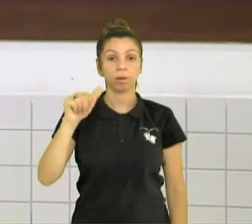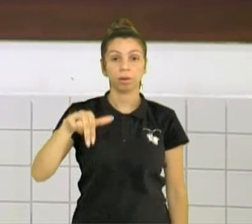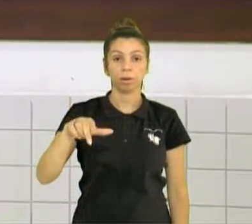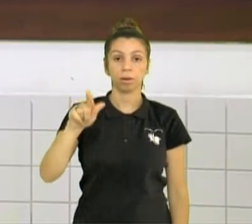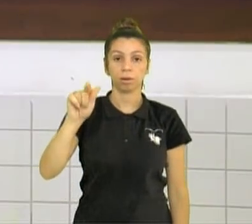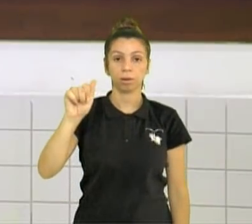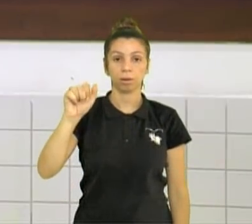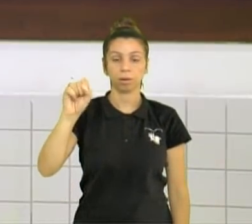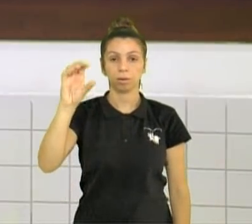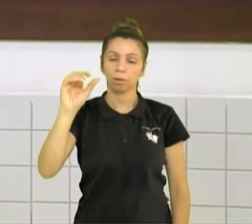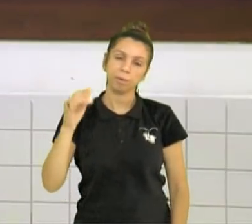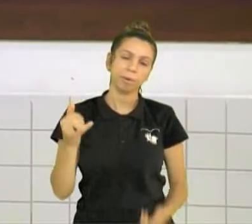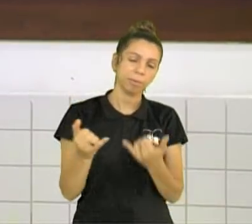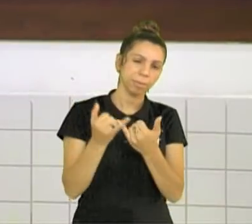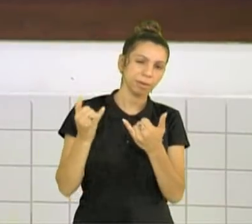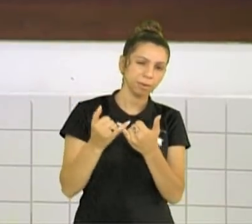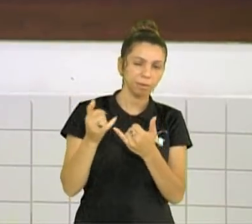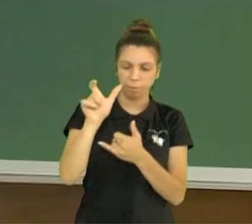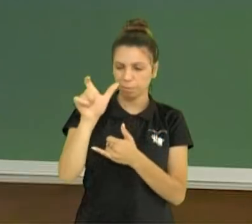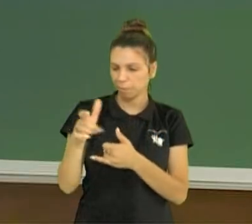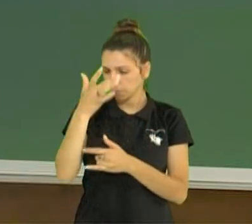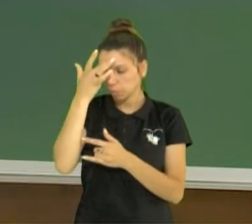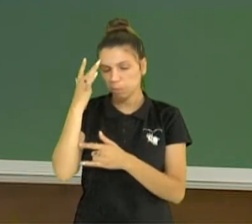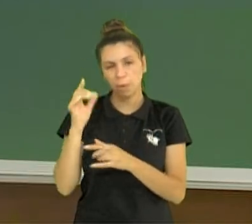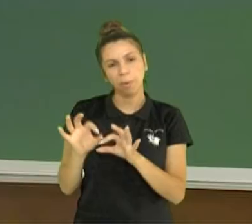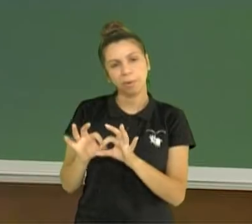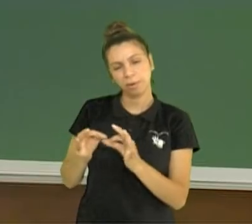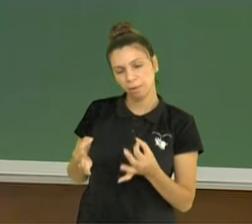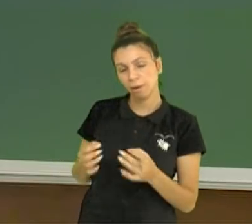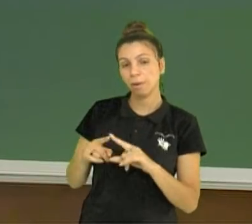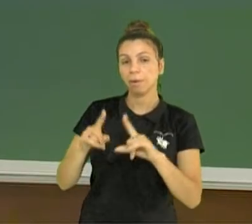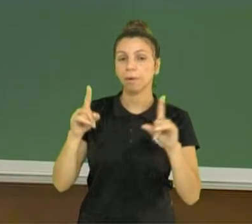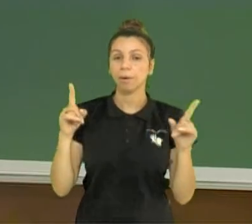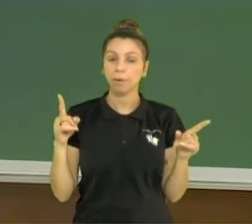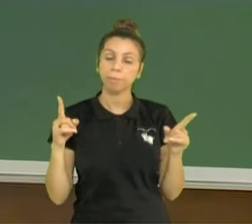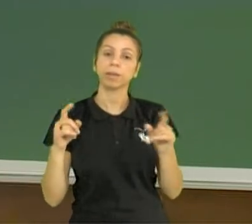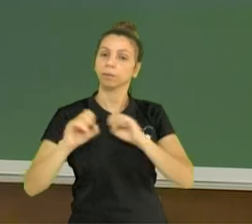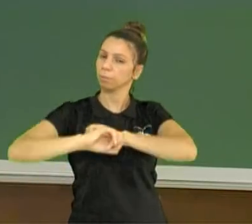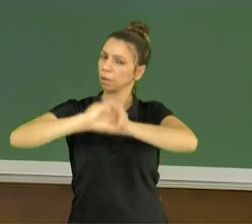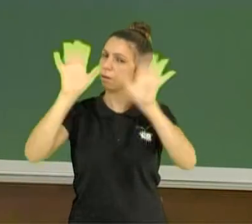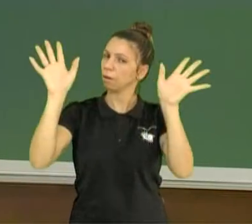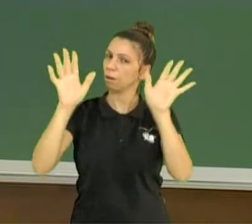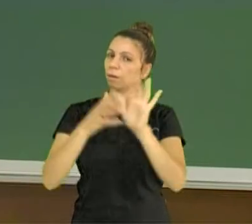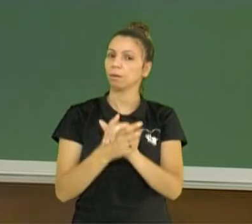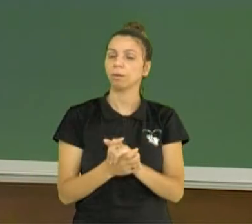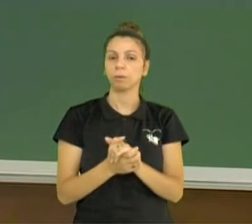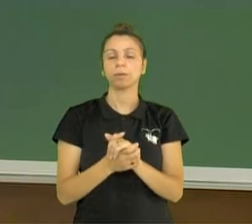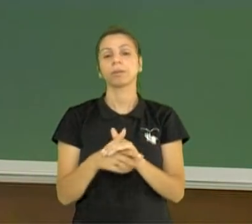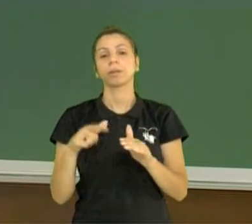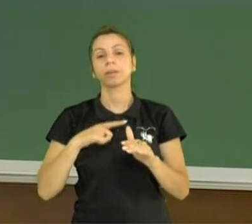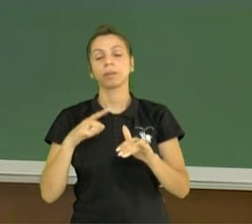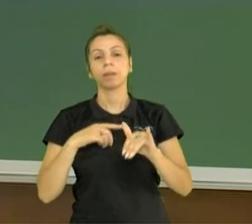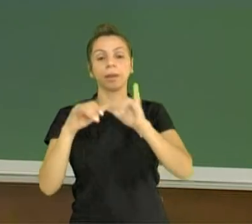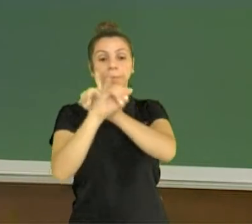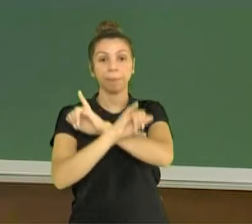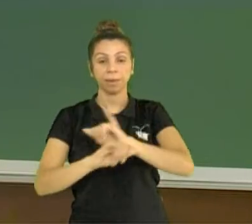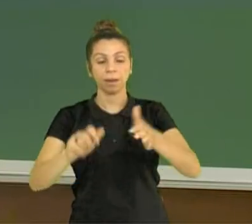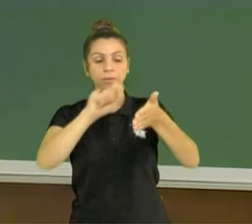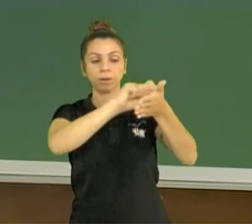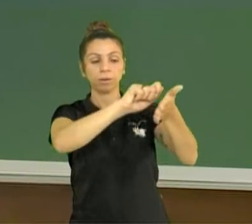que pareciam pessoas bem humildes, humilde pode até ser, mas eram pessoas muito esclarecidas. Deixaram mensagens,